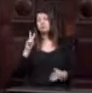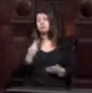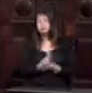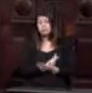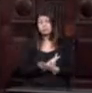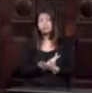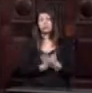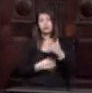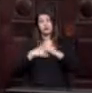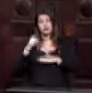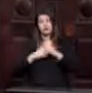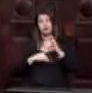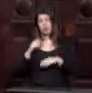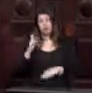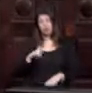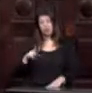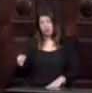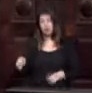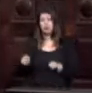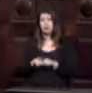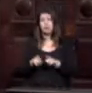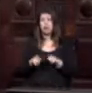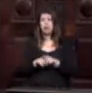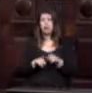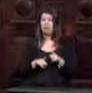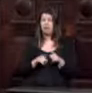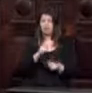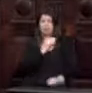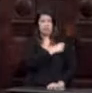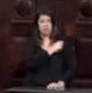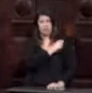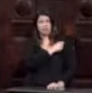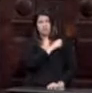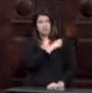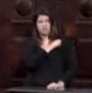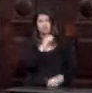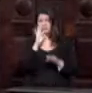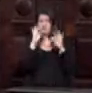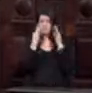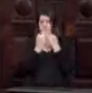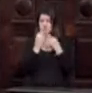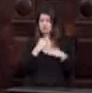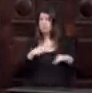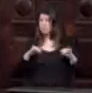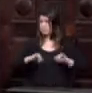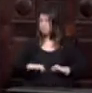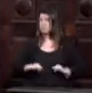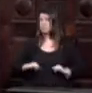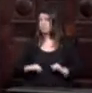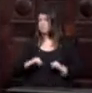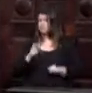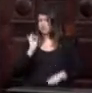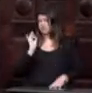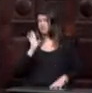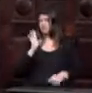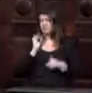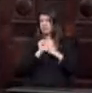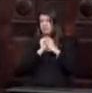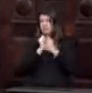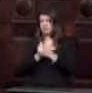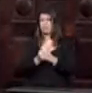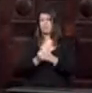profissionais, alunos e famílias enfrentam hoje. É só acompanharem a execução da